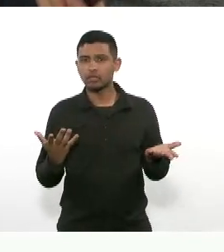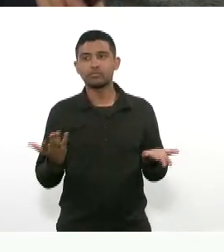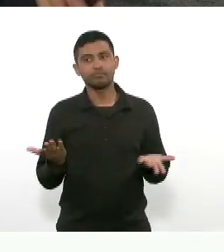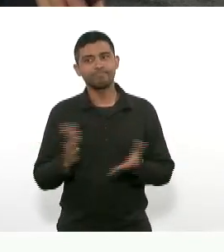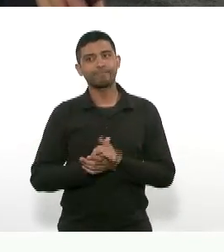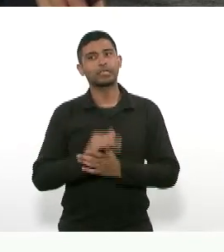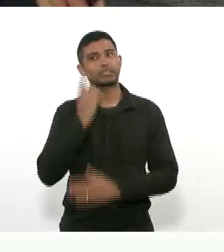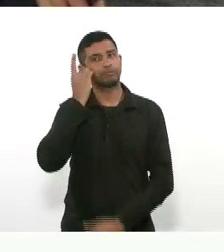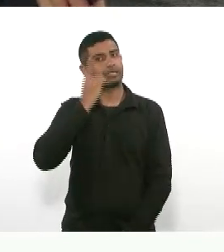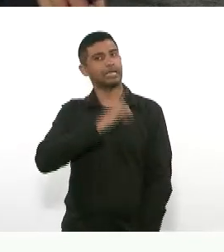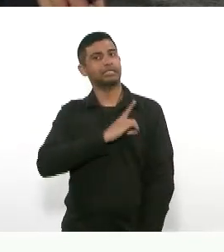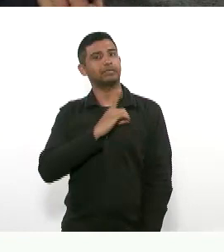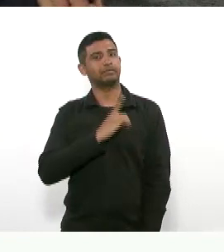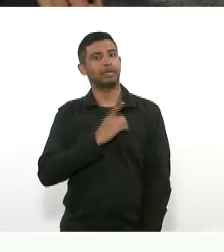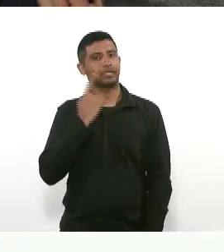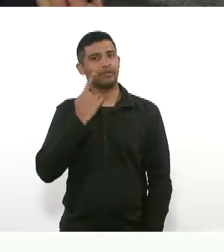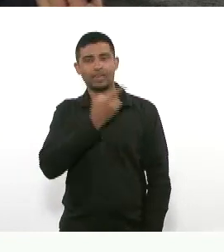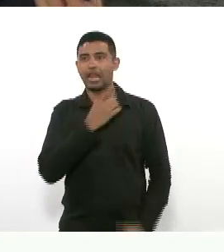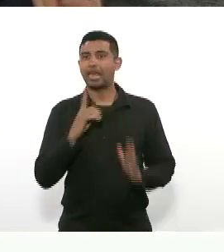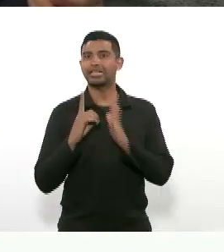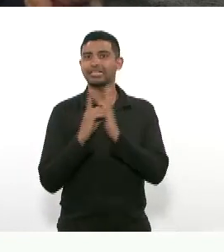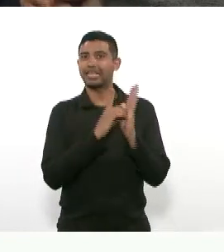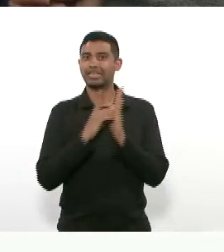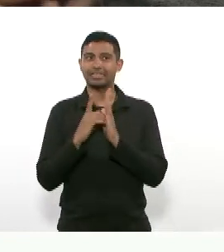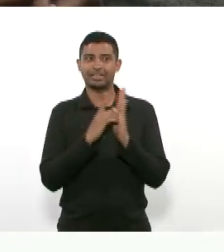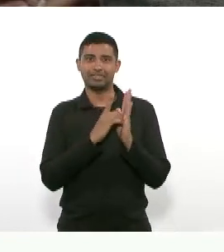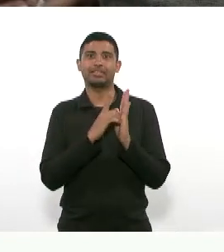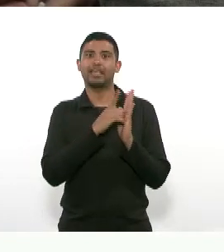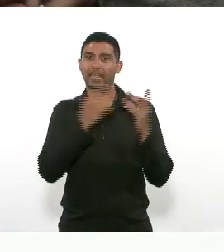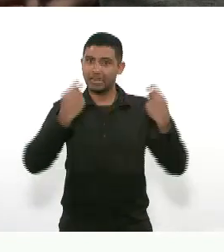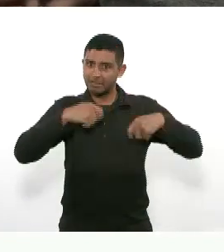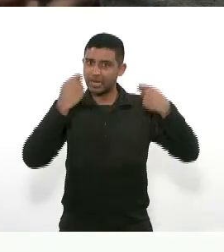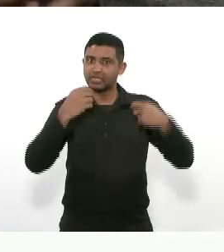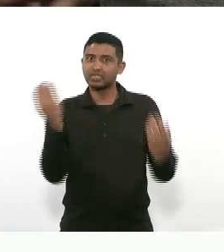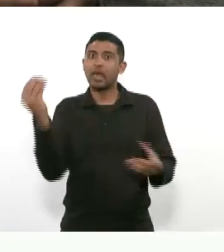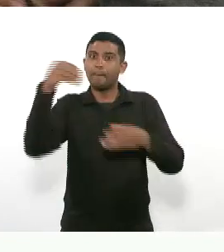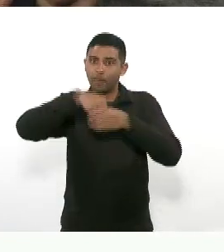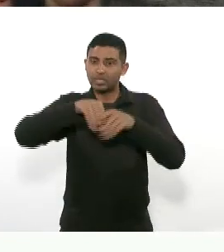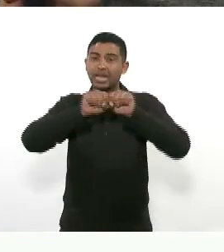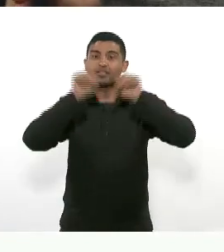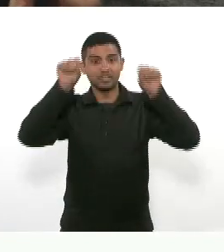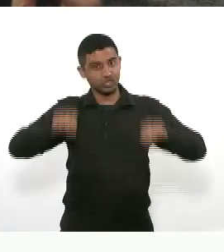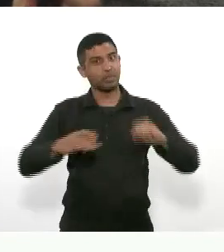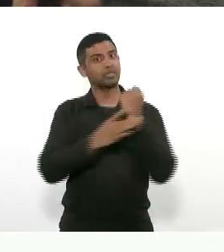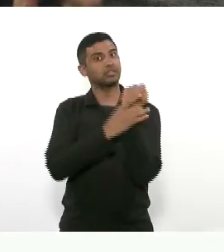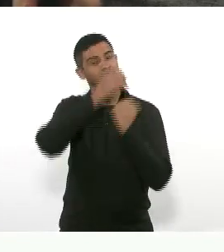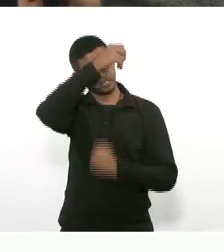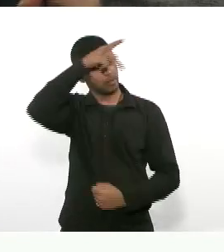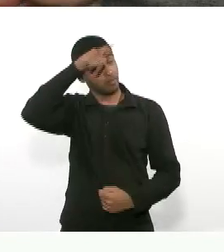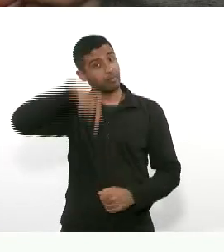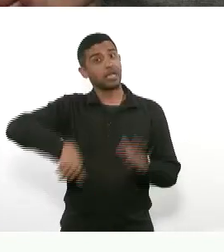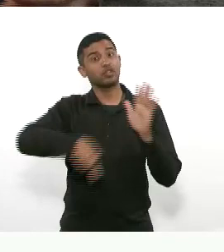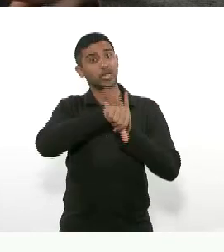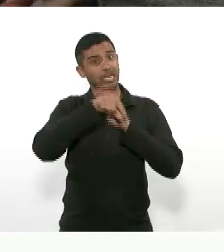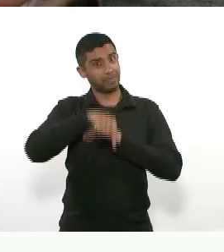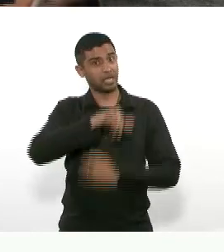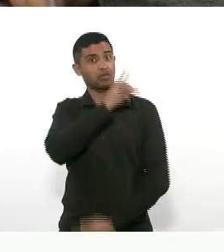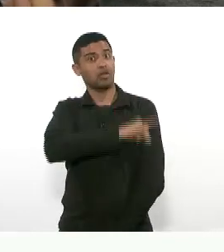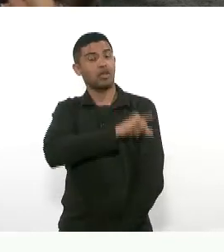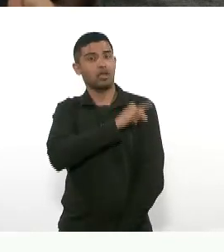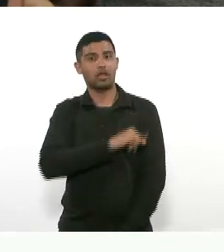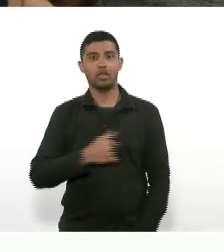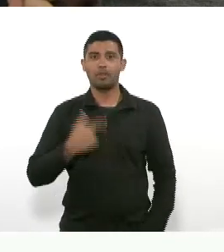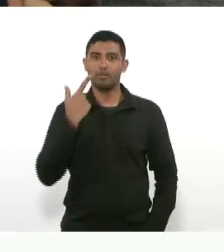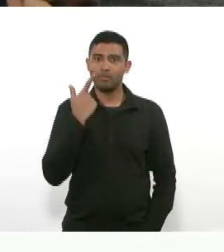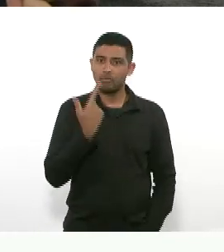Marta, um órgão que tem que estar inserido no sistema de segurança pública e justiça criminal do Rio de Janeiro. Porque ele, há